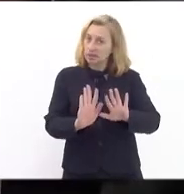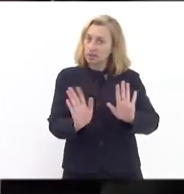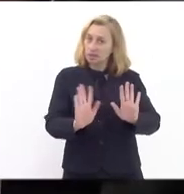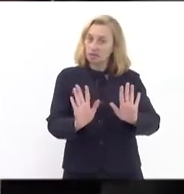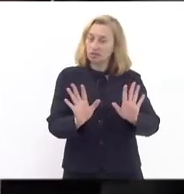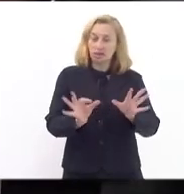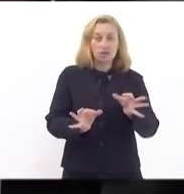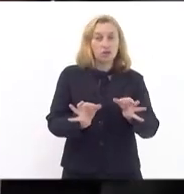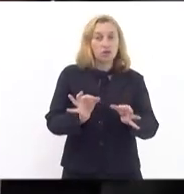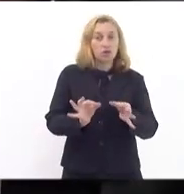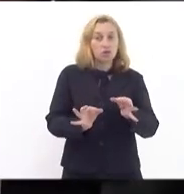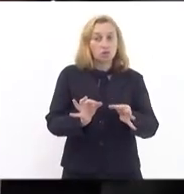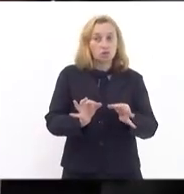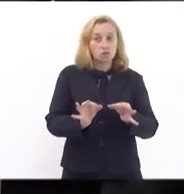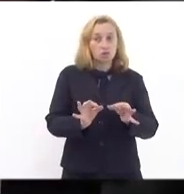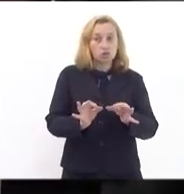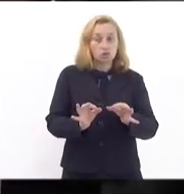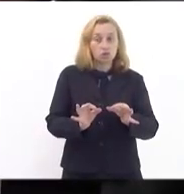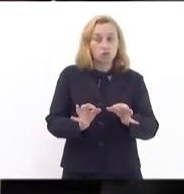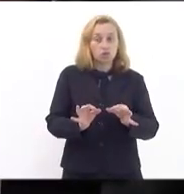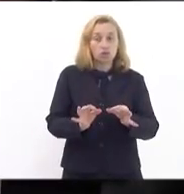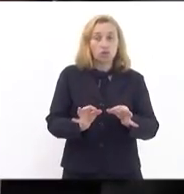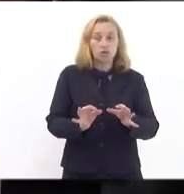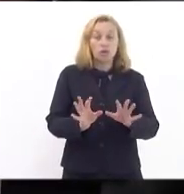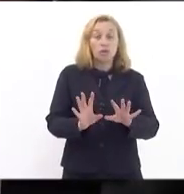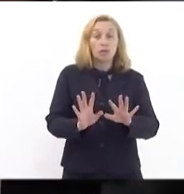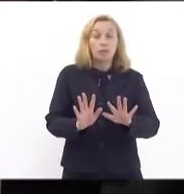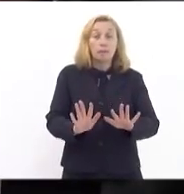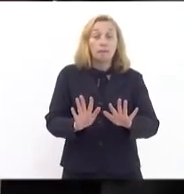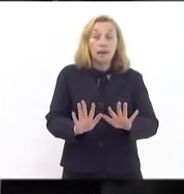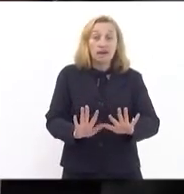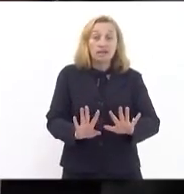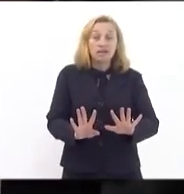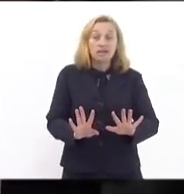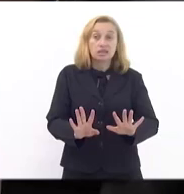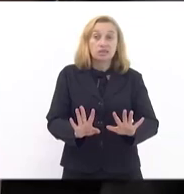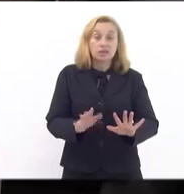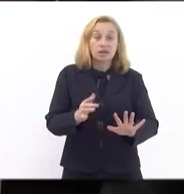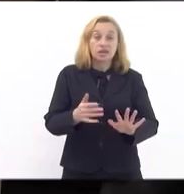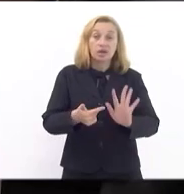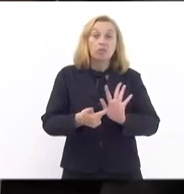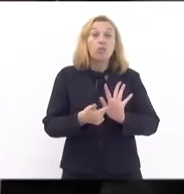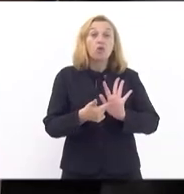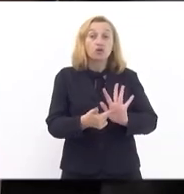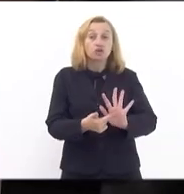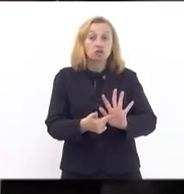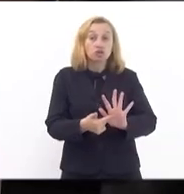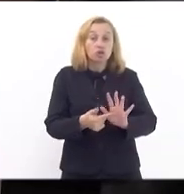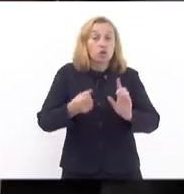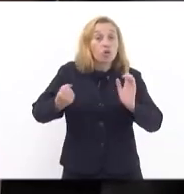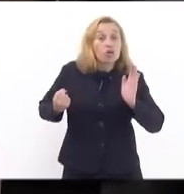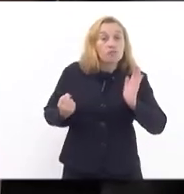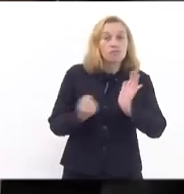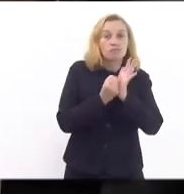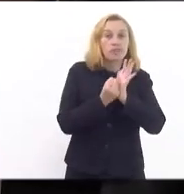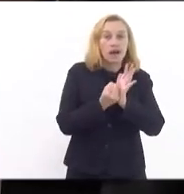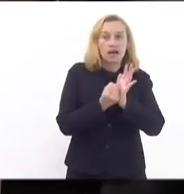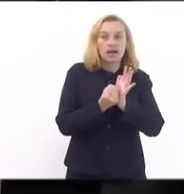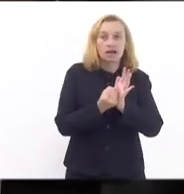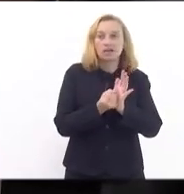juízo de valor a decisão de magistrado mas para tentar demonstrar o impacto